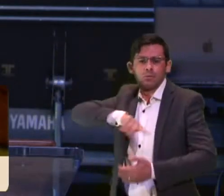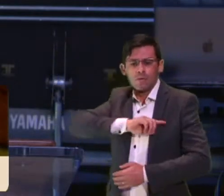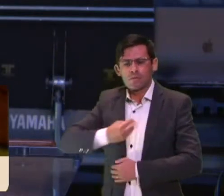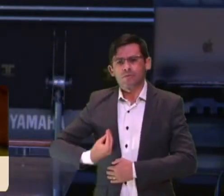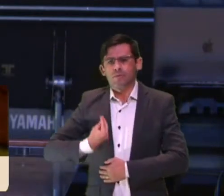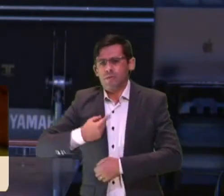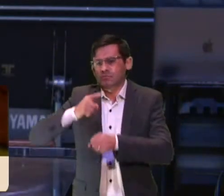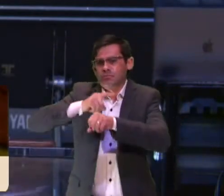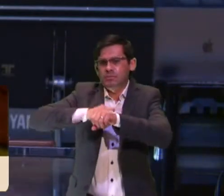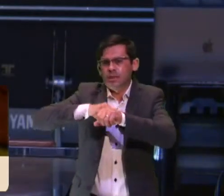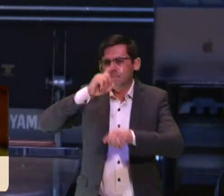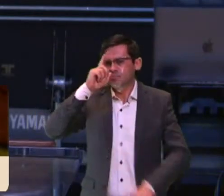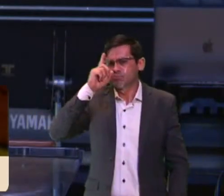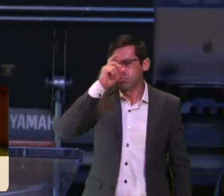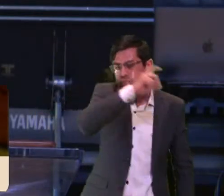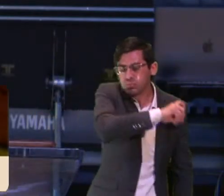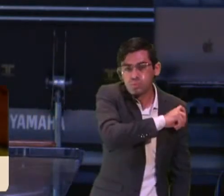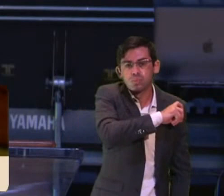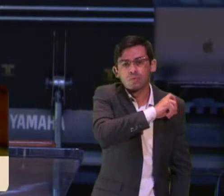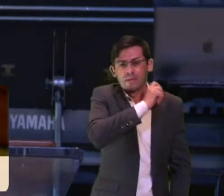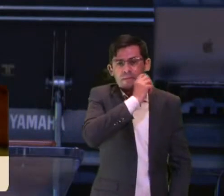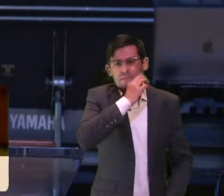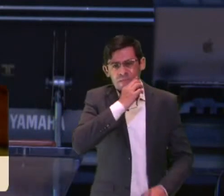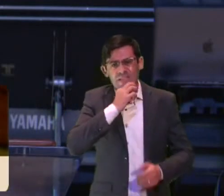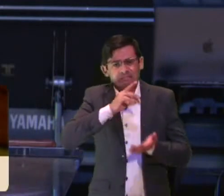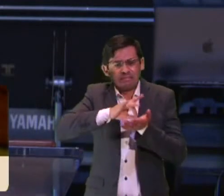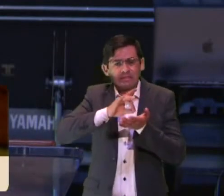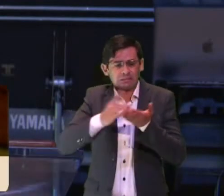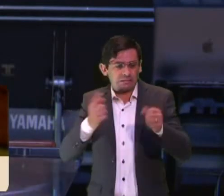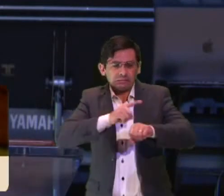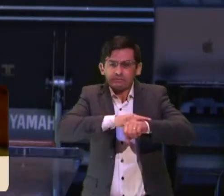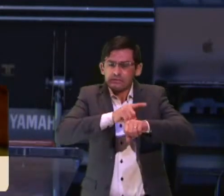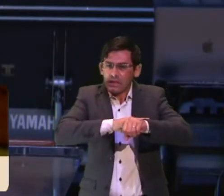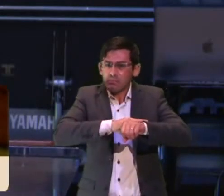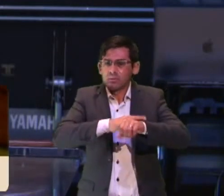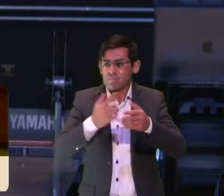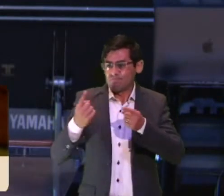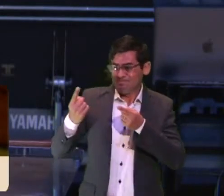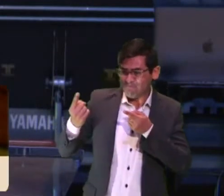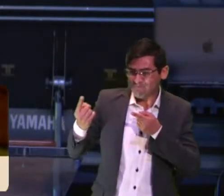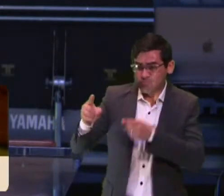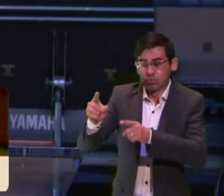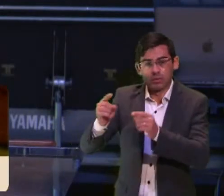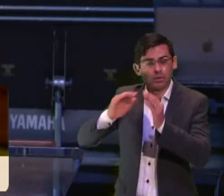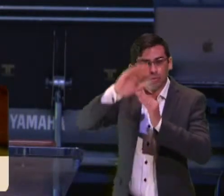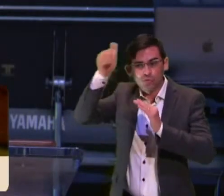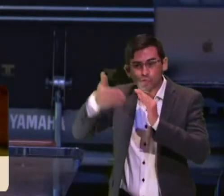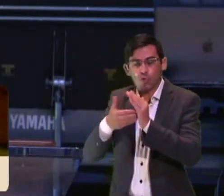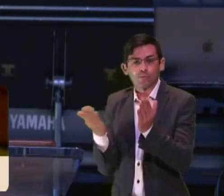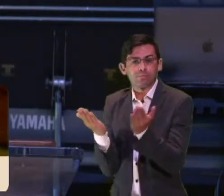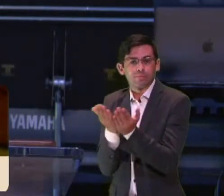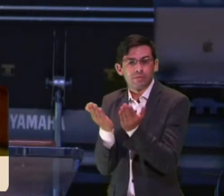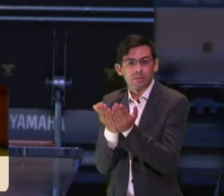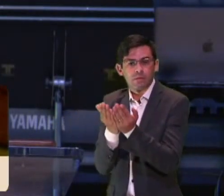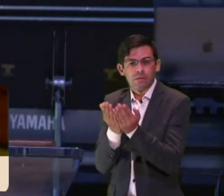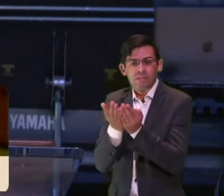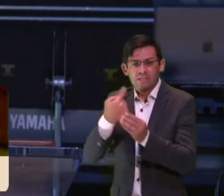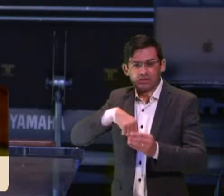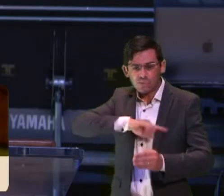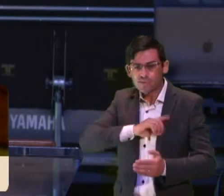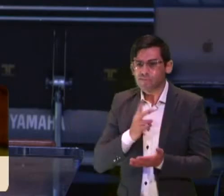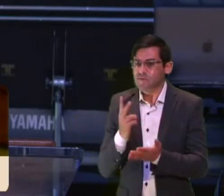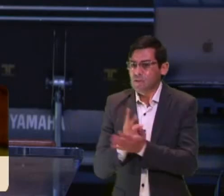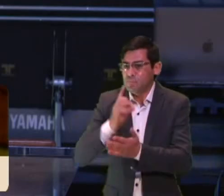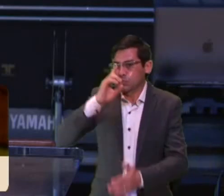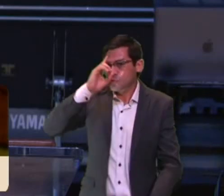enfrentamentos. Existe uma agenda progressista que é anticristã. E a verdade é que estamos sendo afrontados